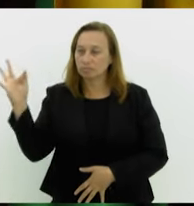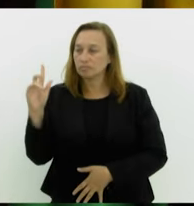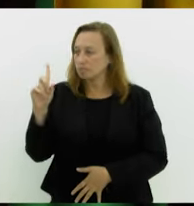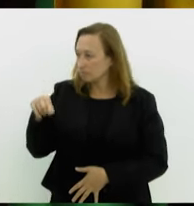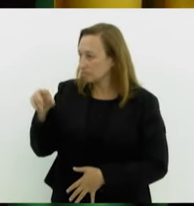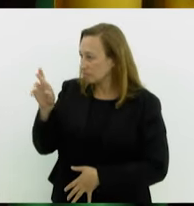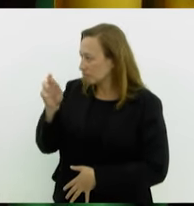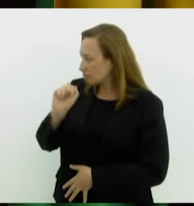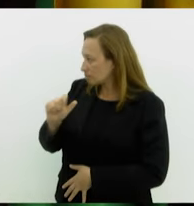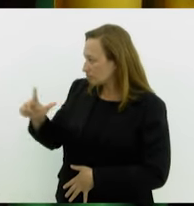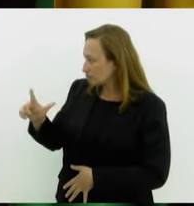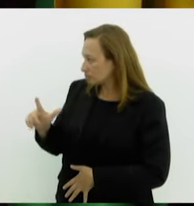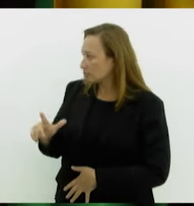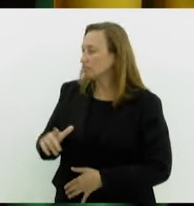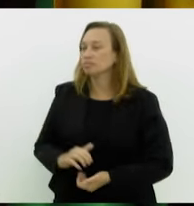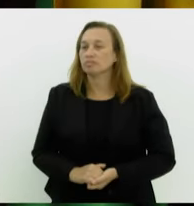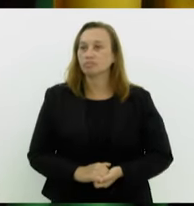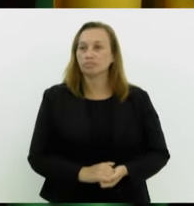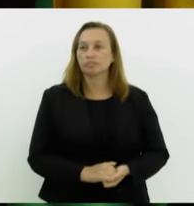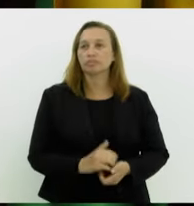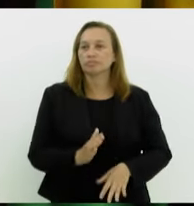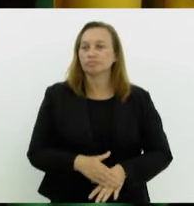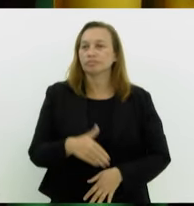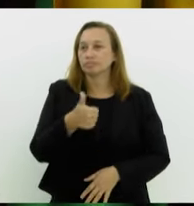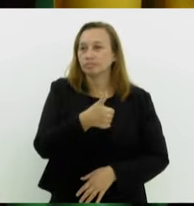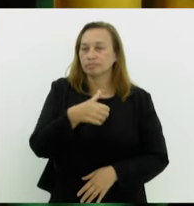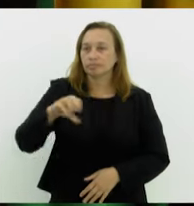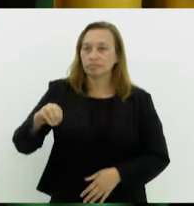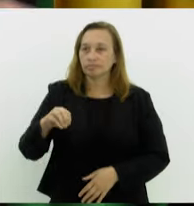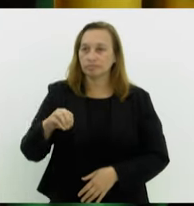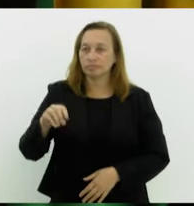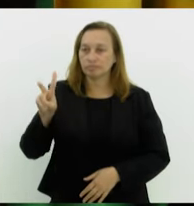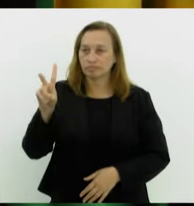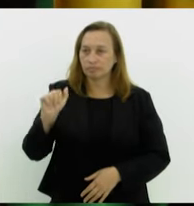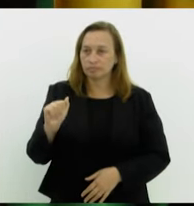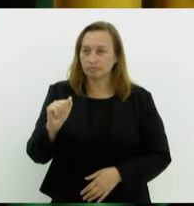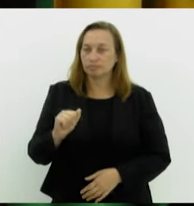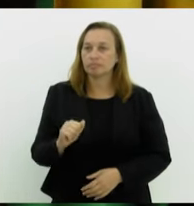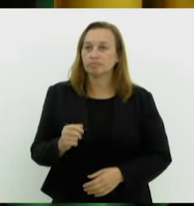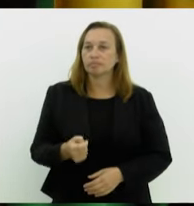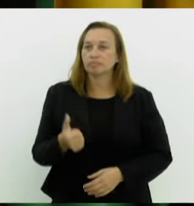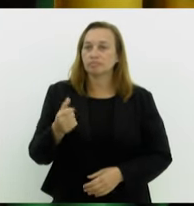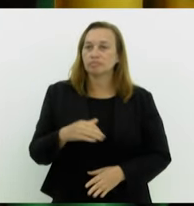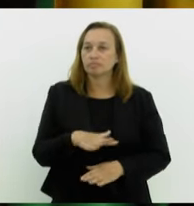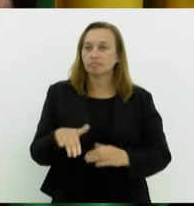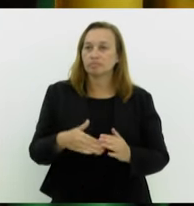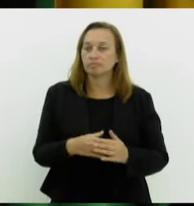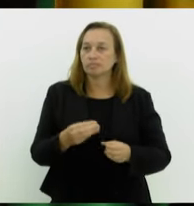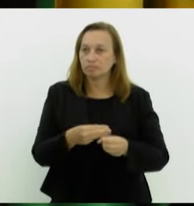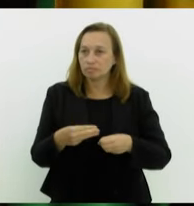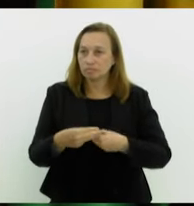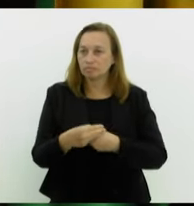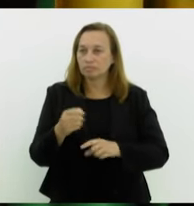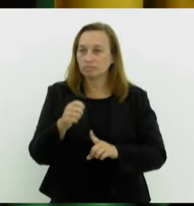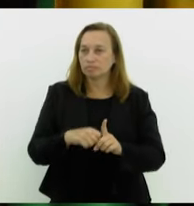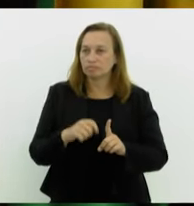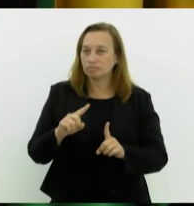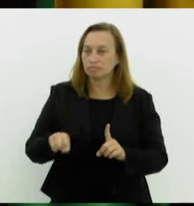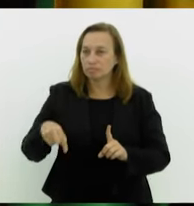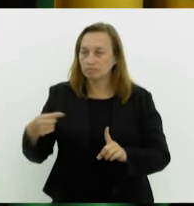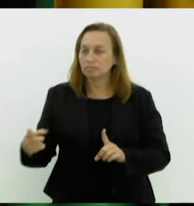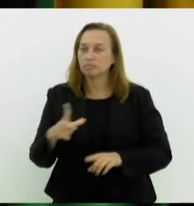Carol a gente tem lançado mais de 100 vagas em em em quase todos os municípios mês que vem já faremos a nossa